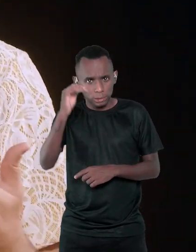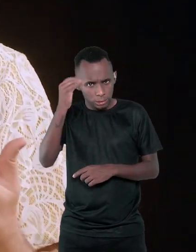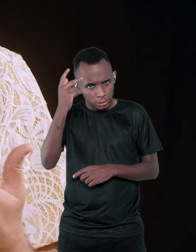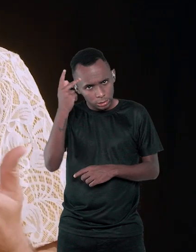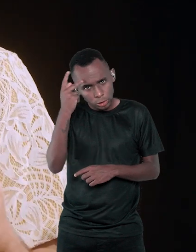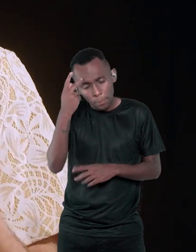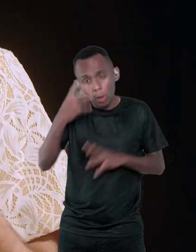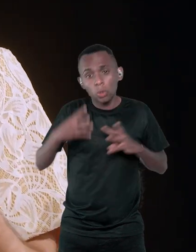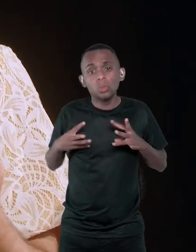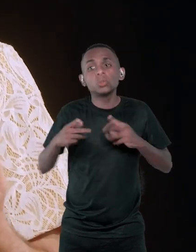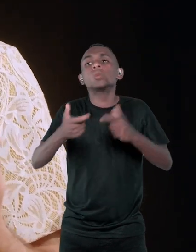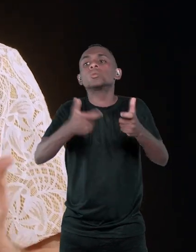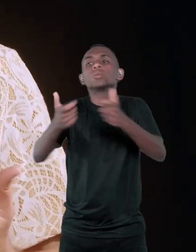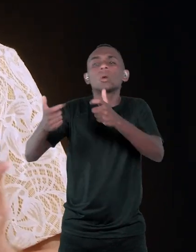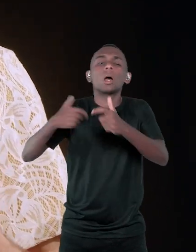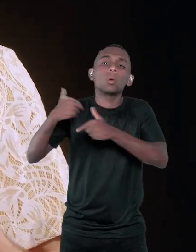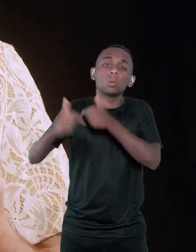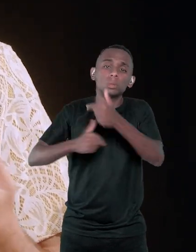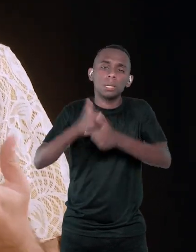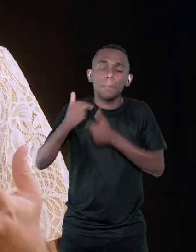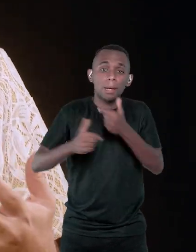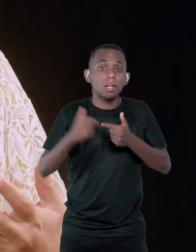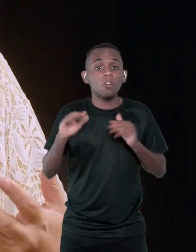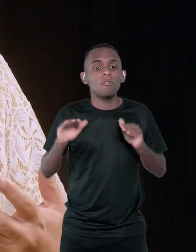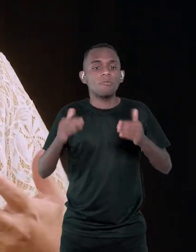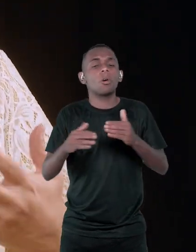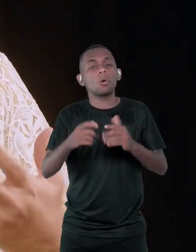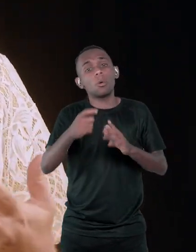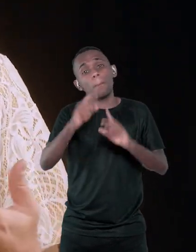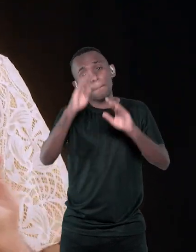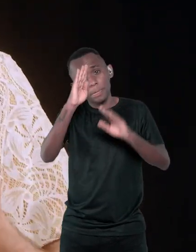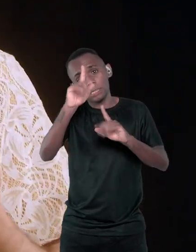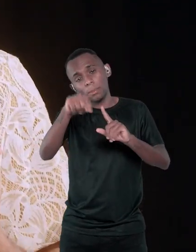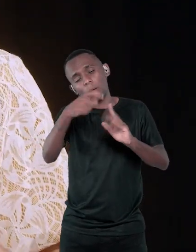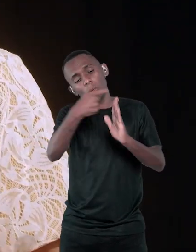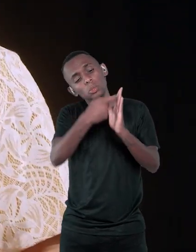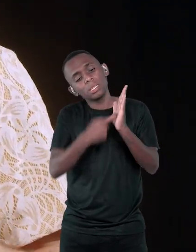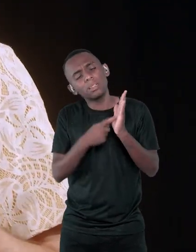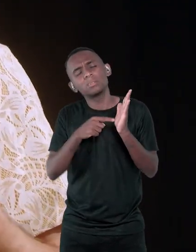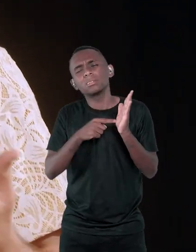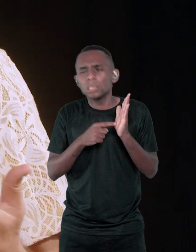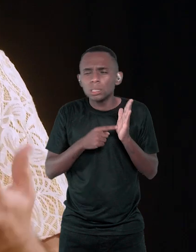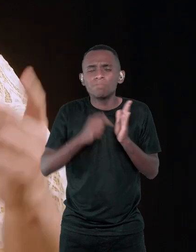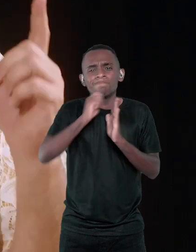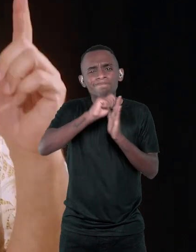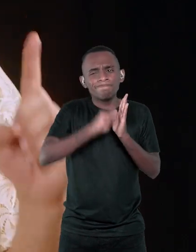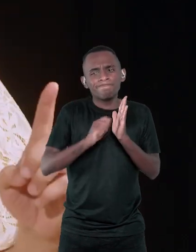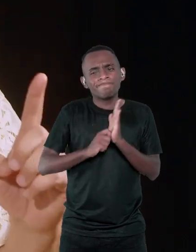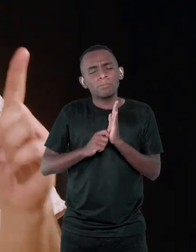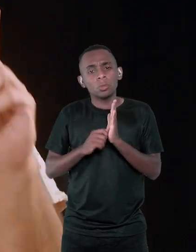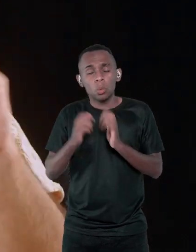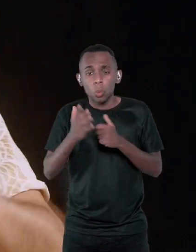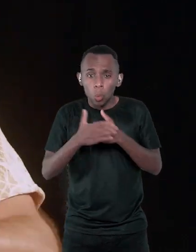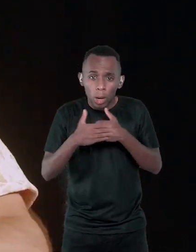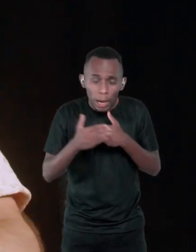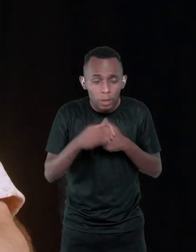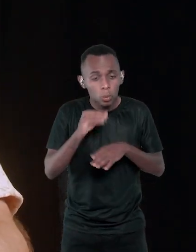gente privilegia o texto, eu tinha um cuidado, um carinho enorme com isso, e mais do que os próprios